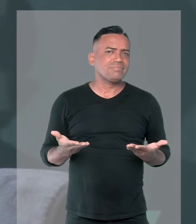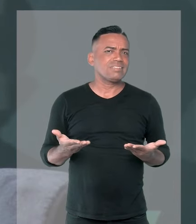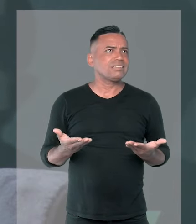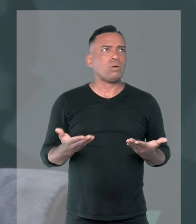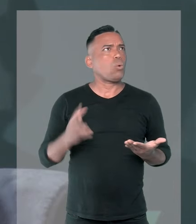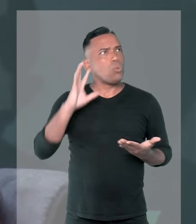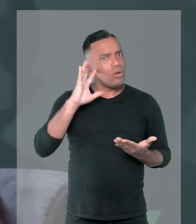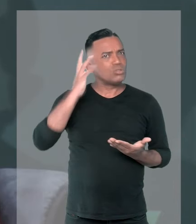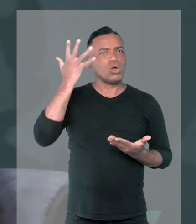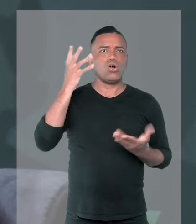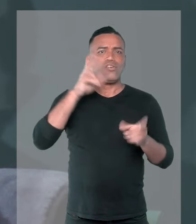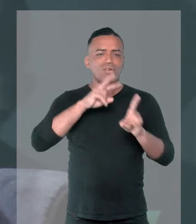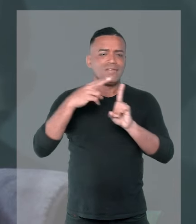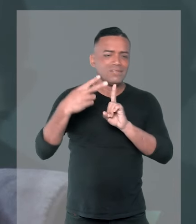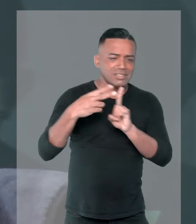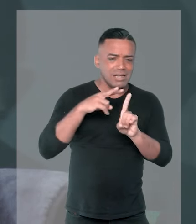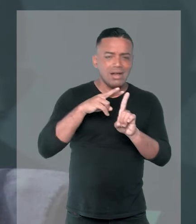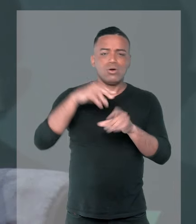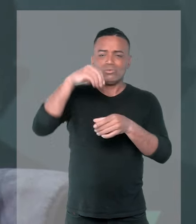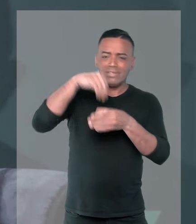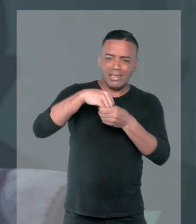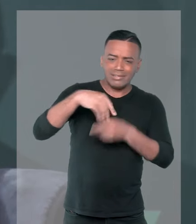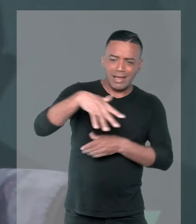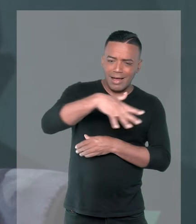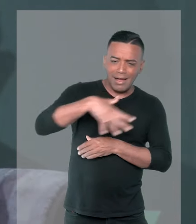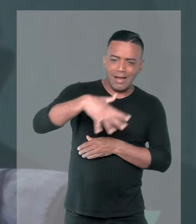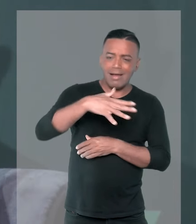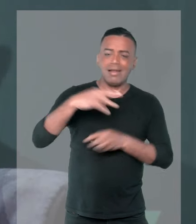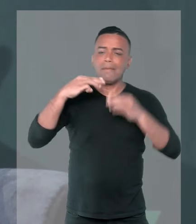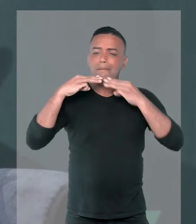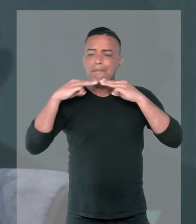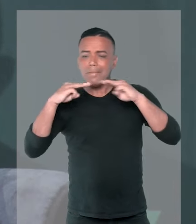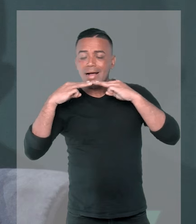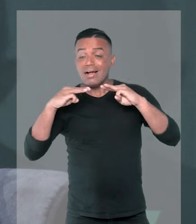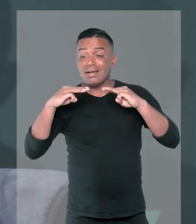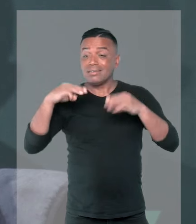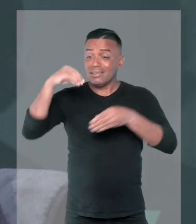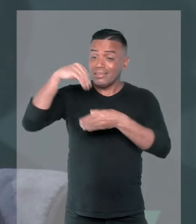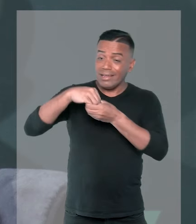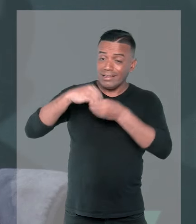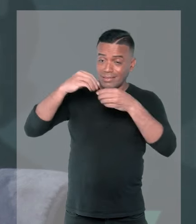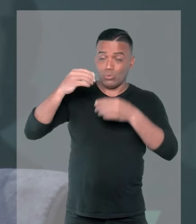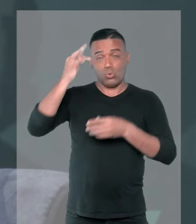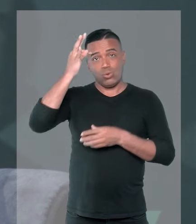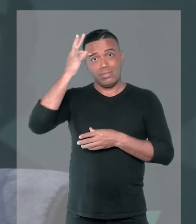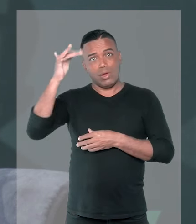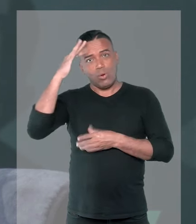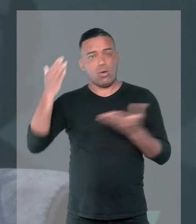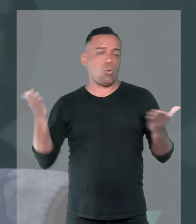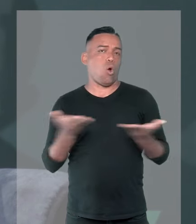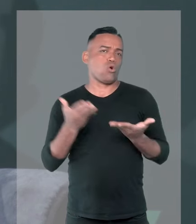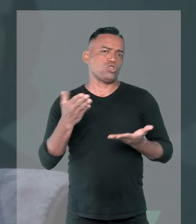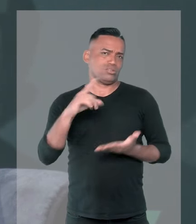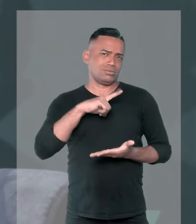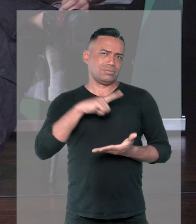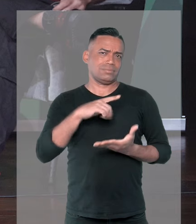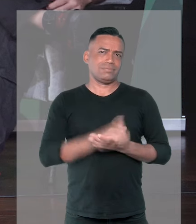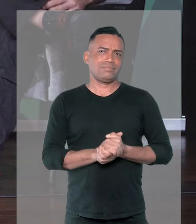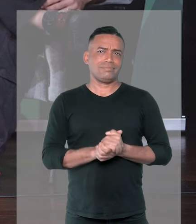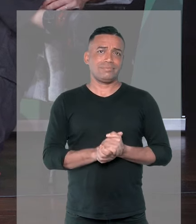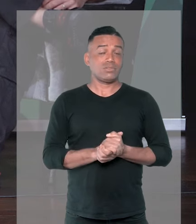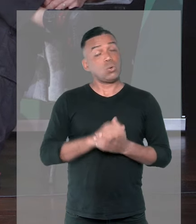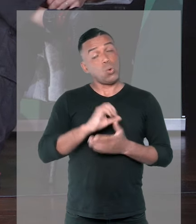resolvido do ponto de vista do marketing do com as teorias que a gente tem hoje em e com em e com